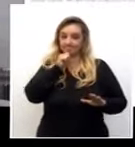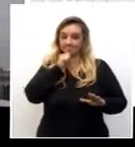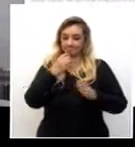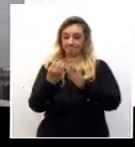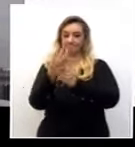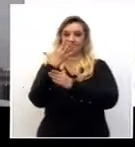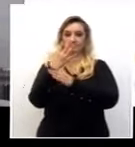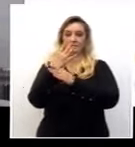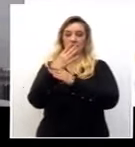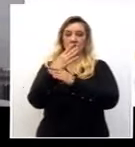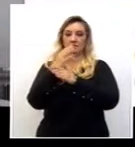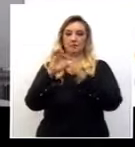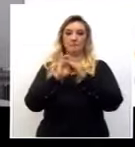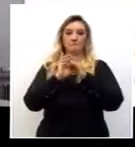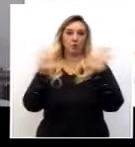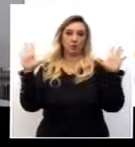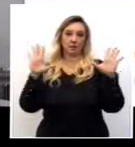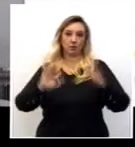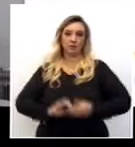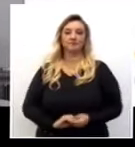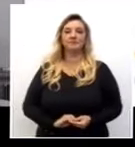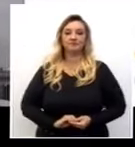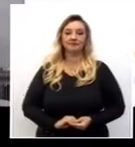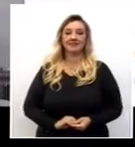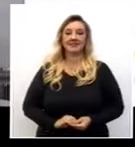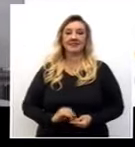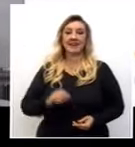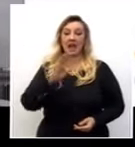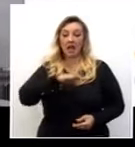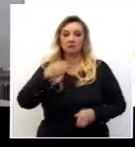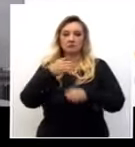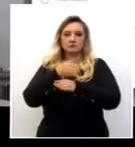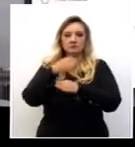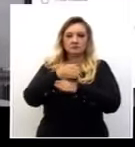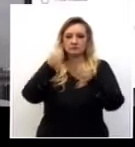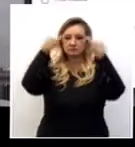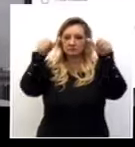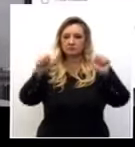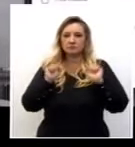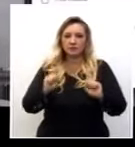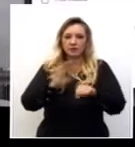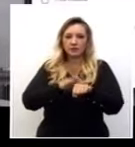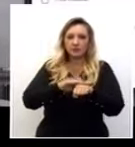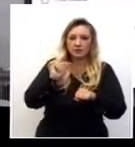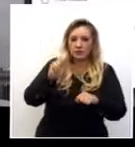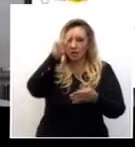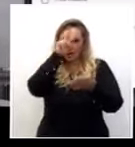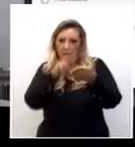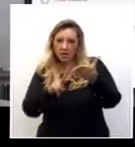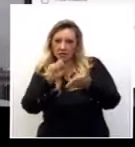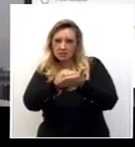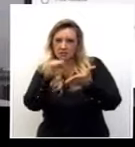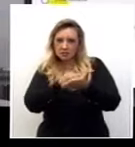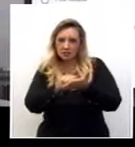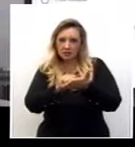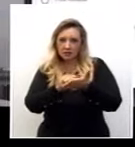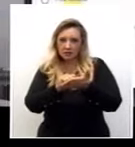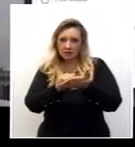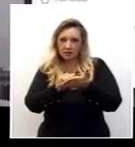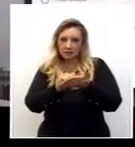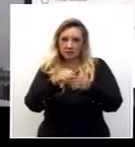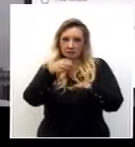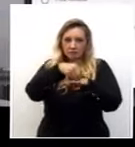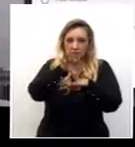aparece como público. E os alunos que acessarem esse painel, o que eles podem fazer? Eles podem ler, podem escrever, podem moderar.